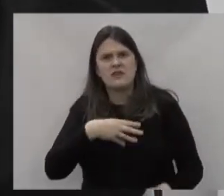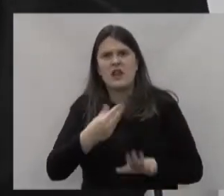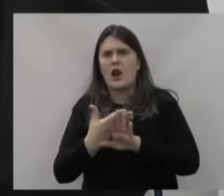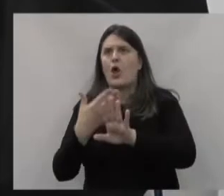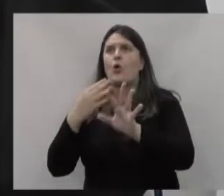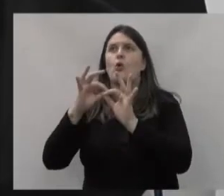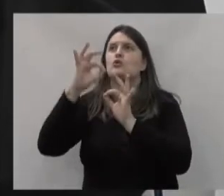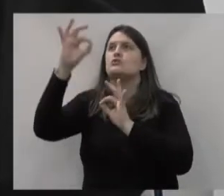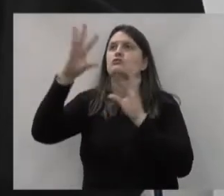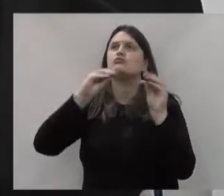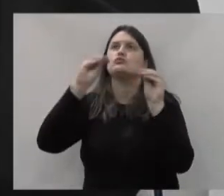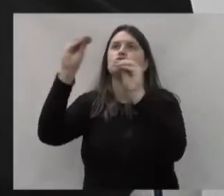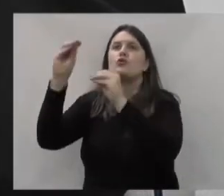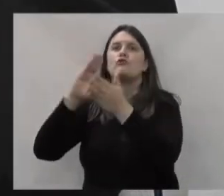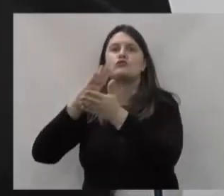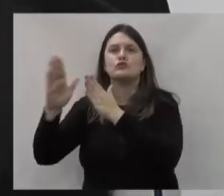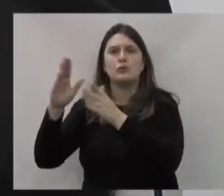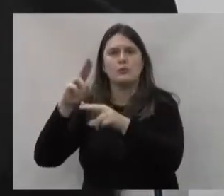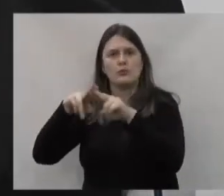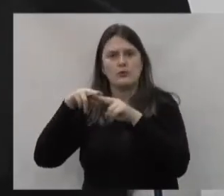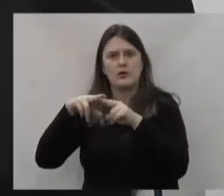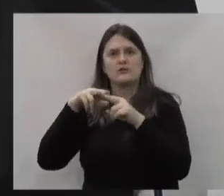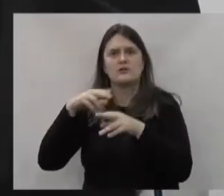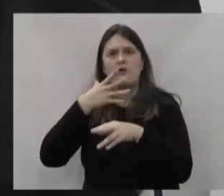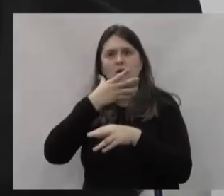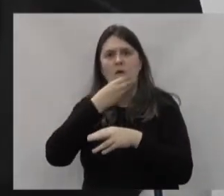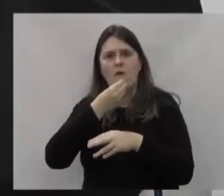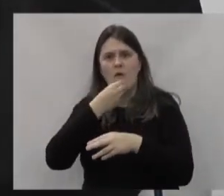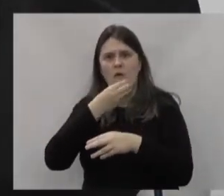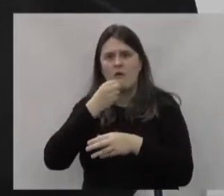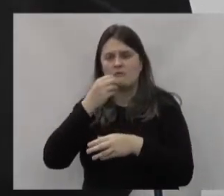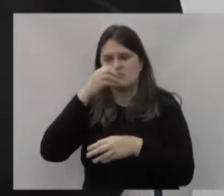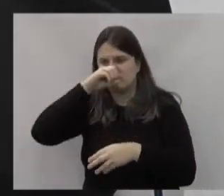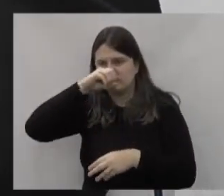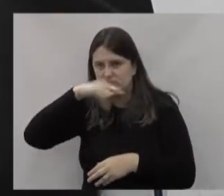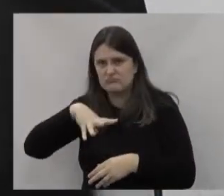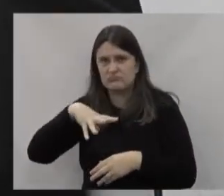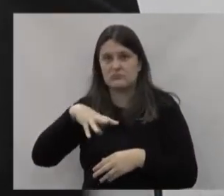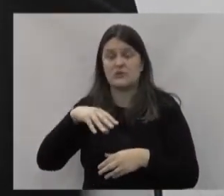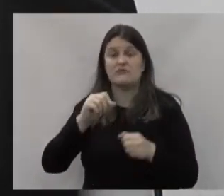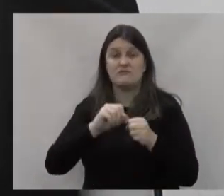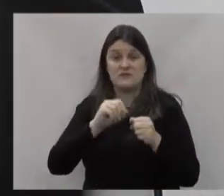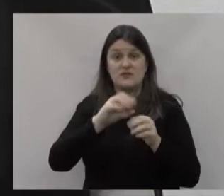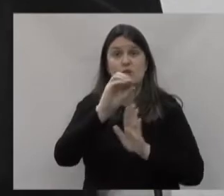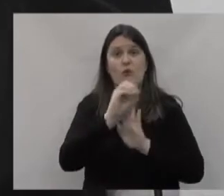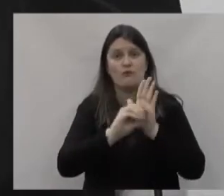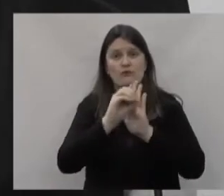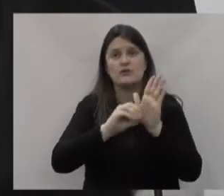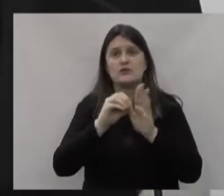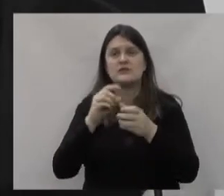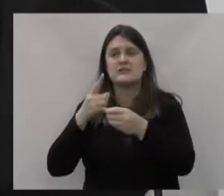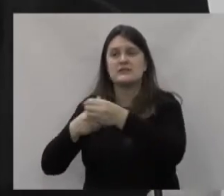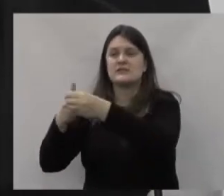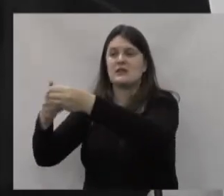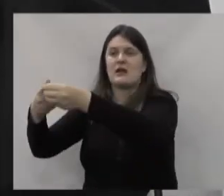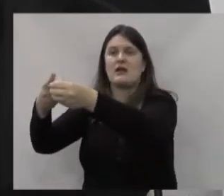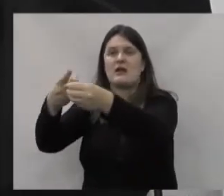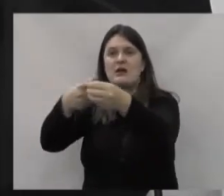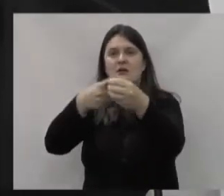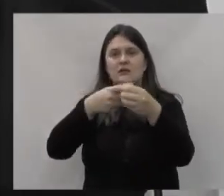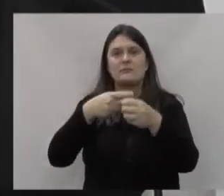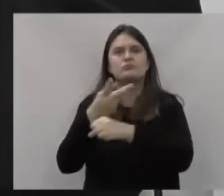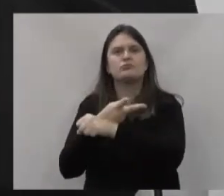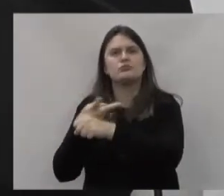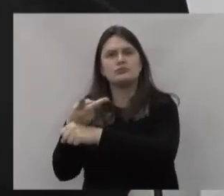longe, em outras cidades, com abusadores dentro de casa. Quantos ofícios mandamos para cidades vizinhas aqui em Santa Catarina